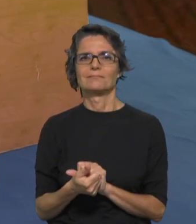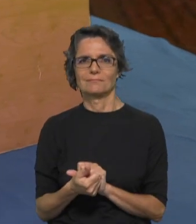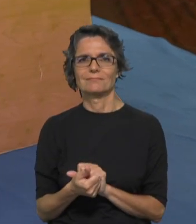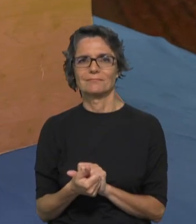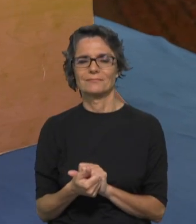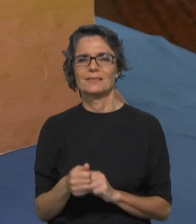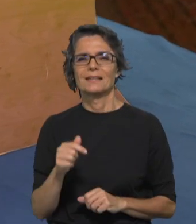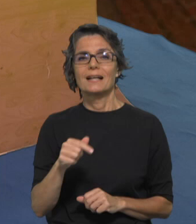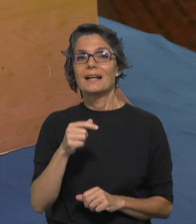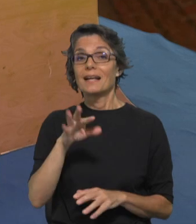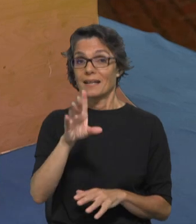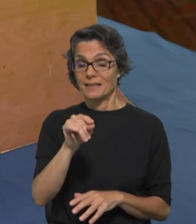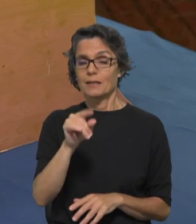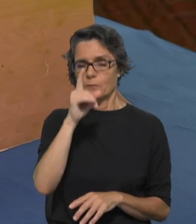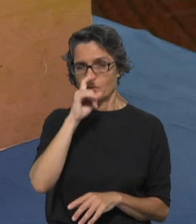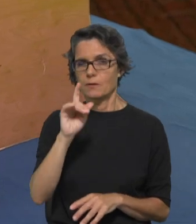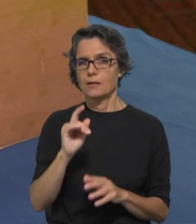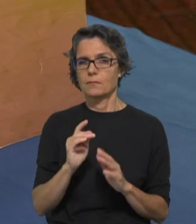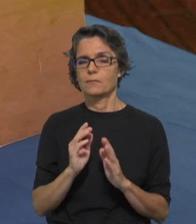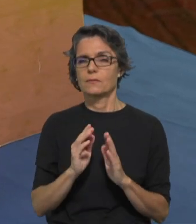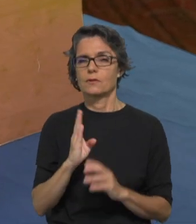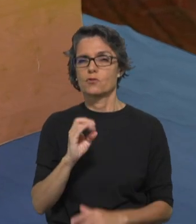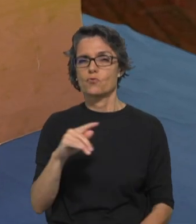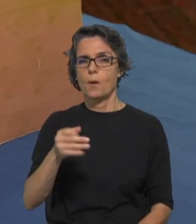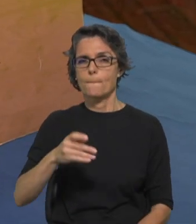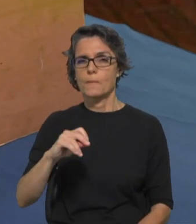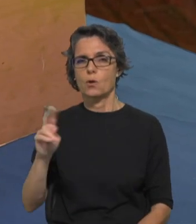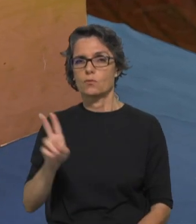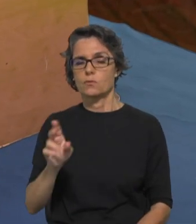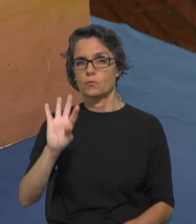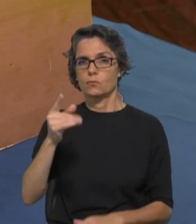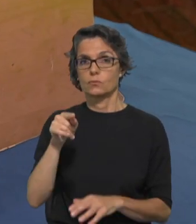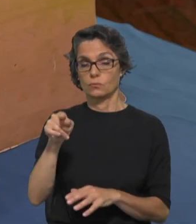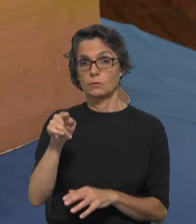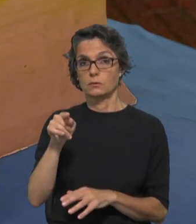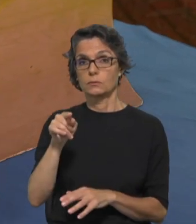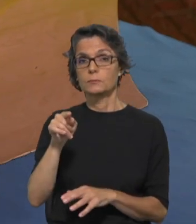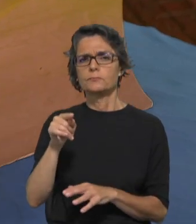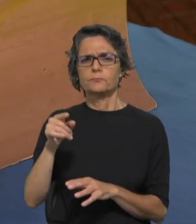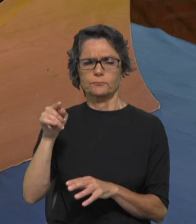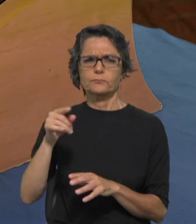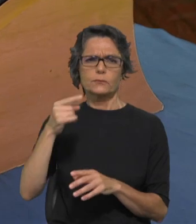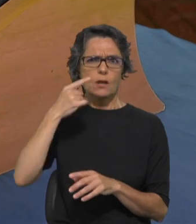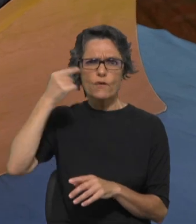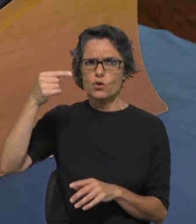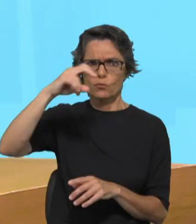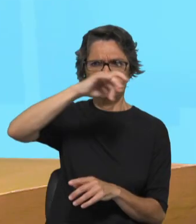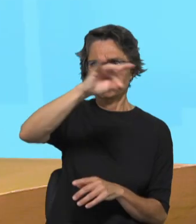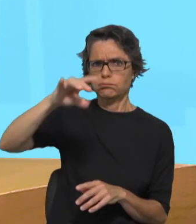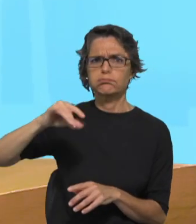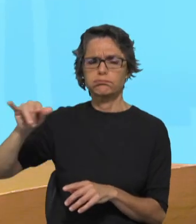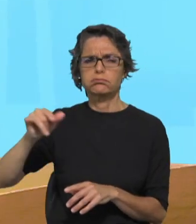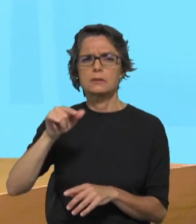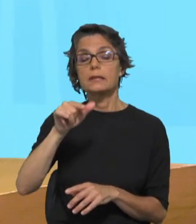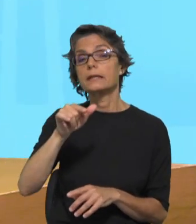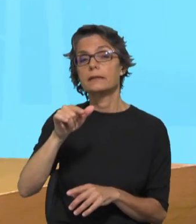coisa, que o Papa João Paulo II disse quando foi visitar, ele fez muitas viagens, foi o Papa que fez mais viagens, não é? E numa